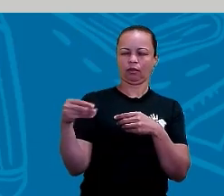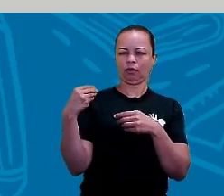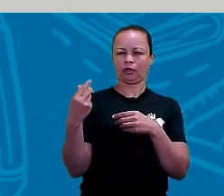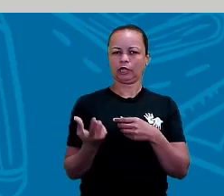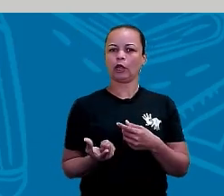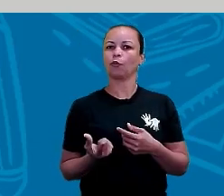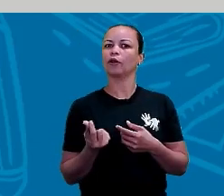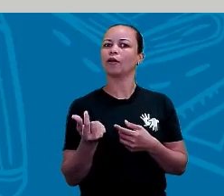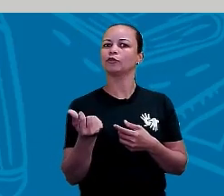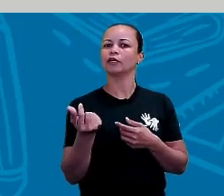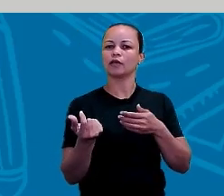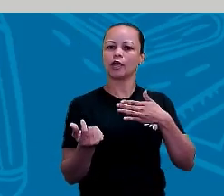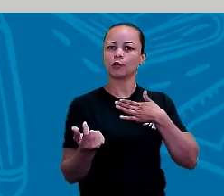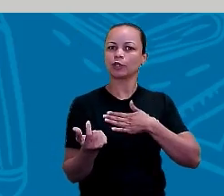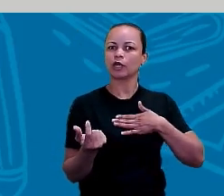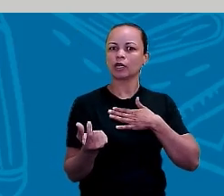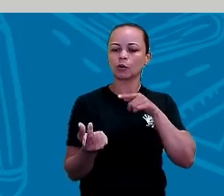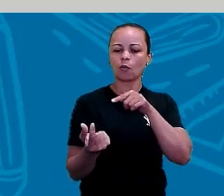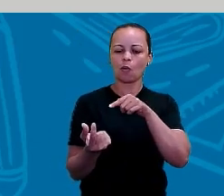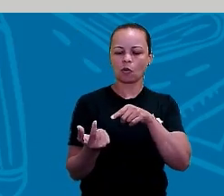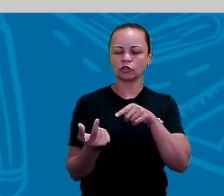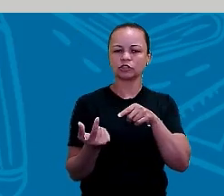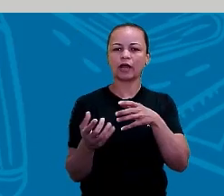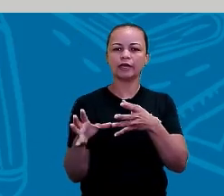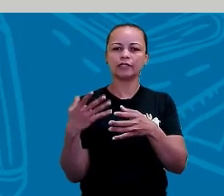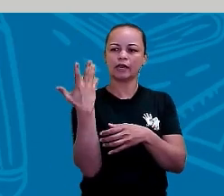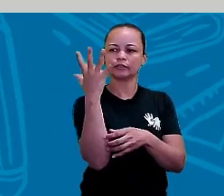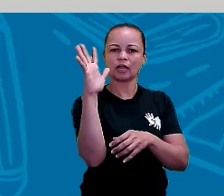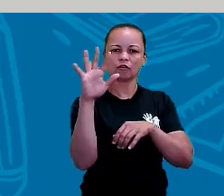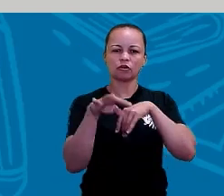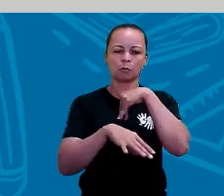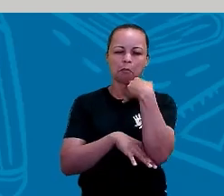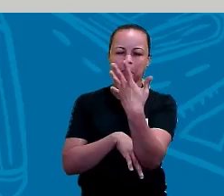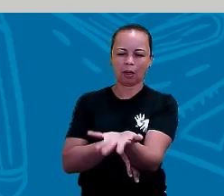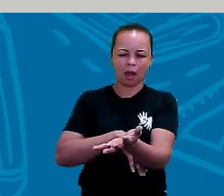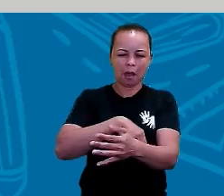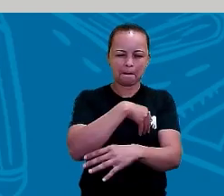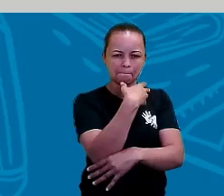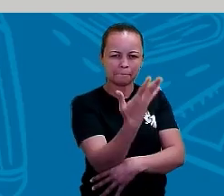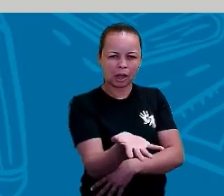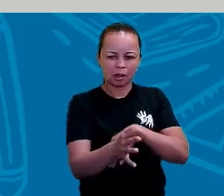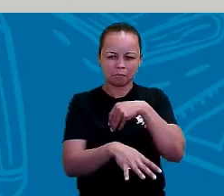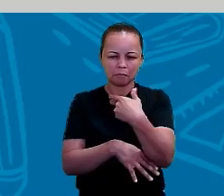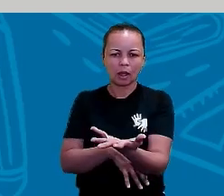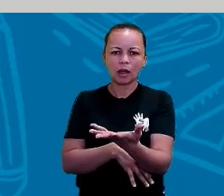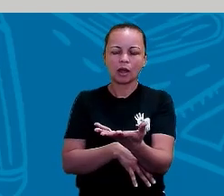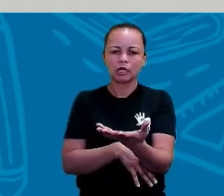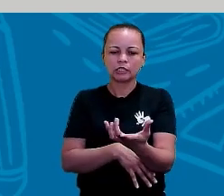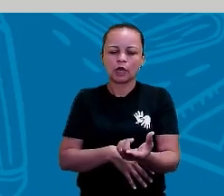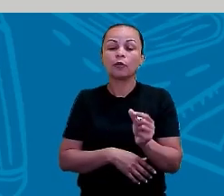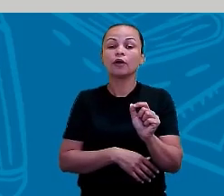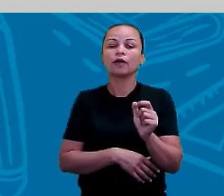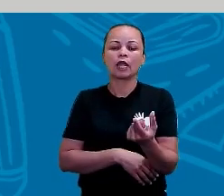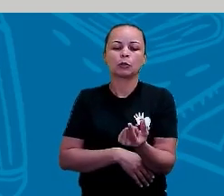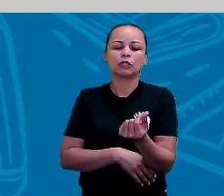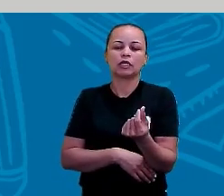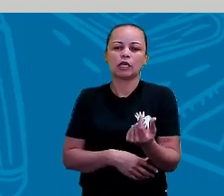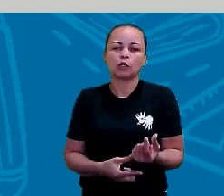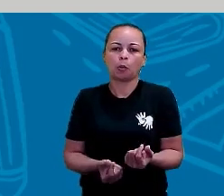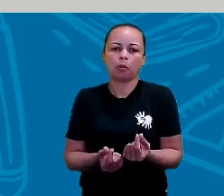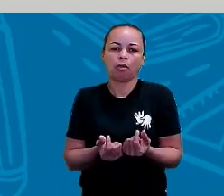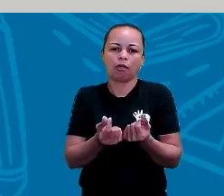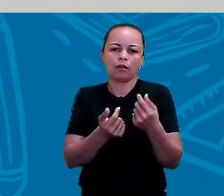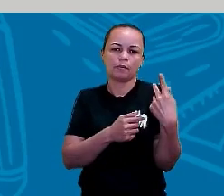a natureza. Olha quantas árvores foram cortadas. Isso é um problema ambiental que é para a